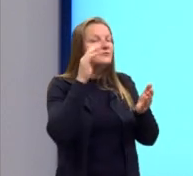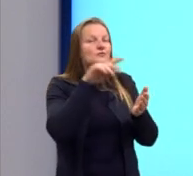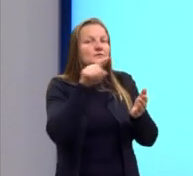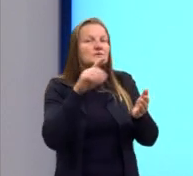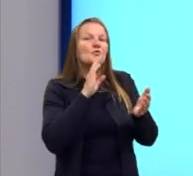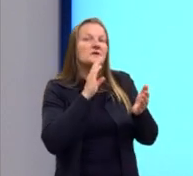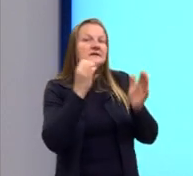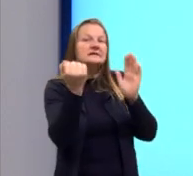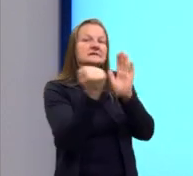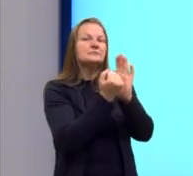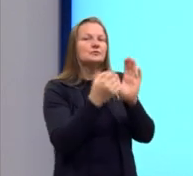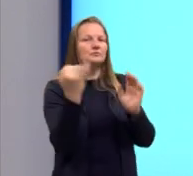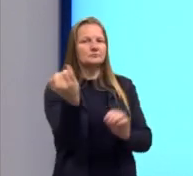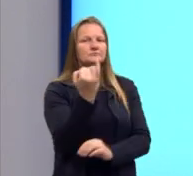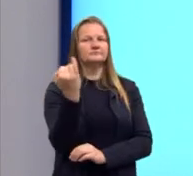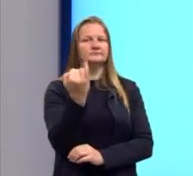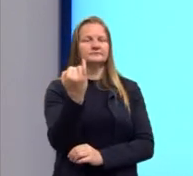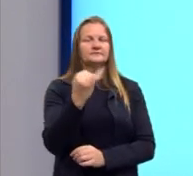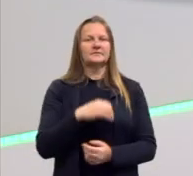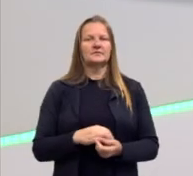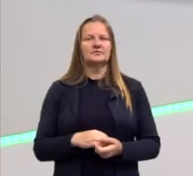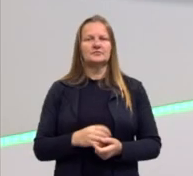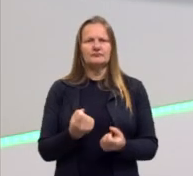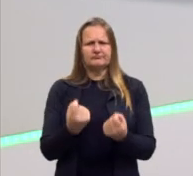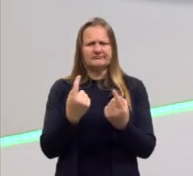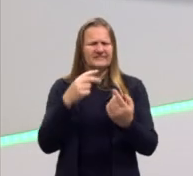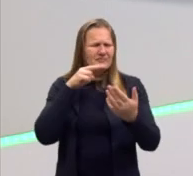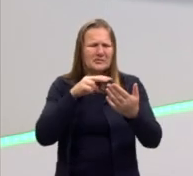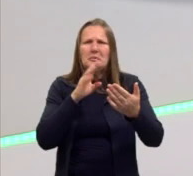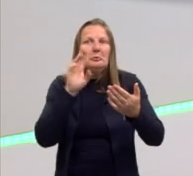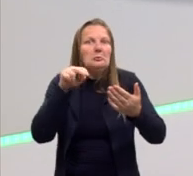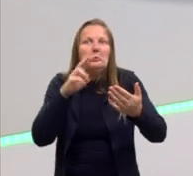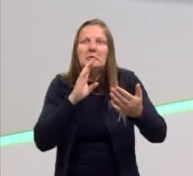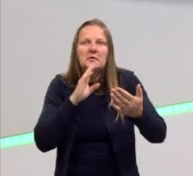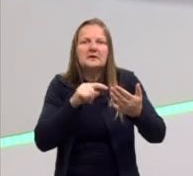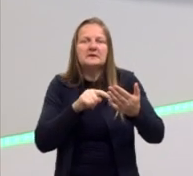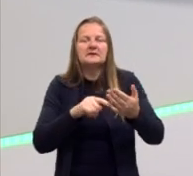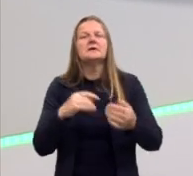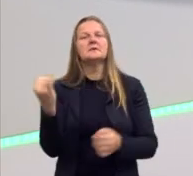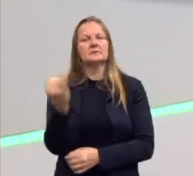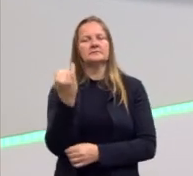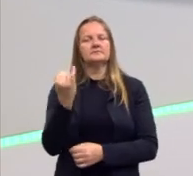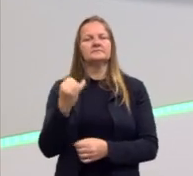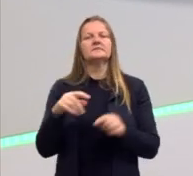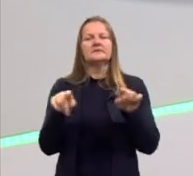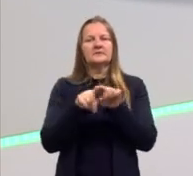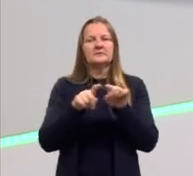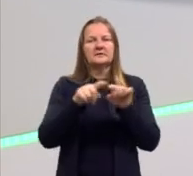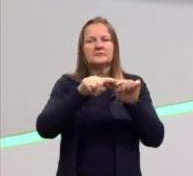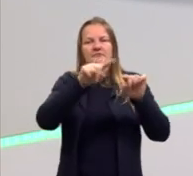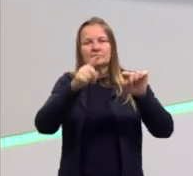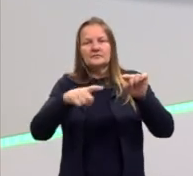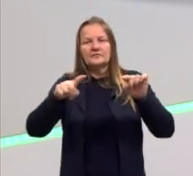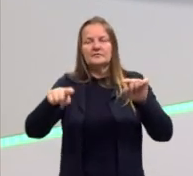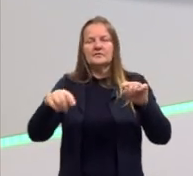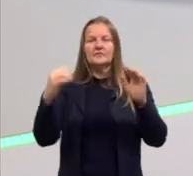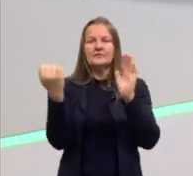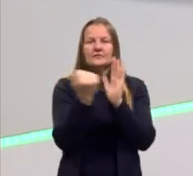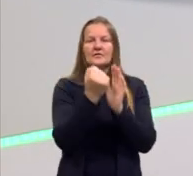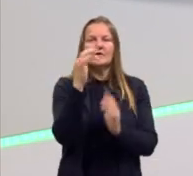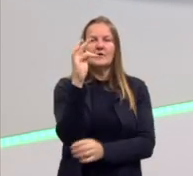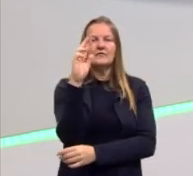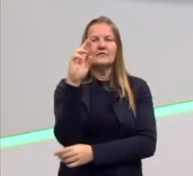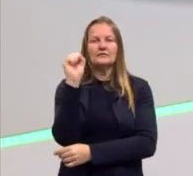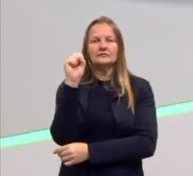está para vocês também não estranharem né como eu fiz a ligação do fusível é um termo que aparece que às vezes